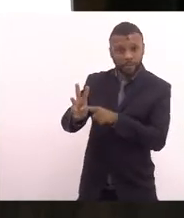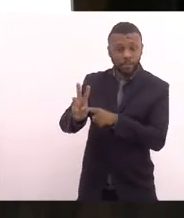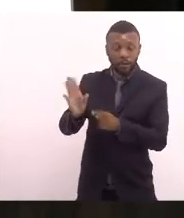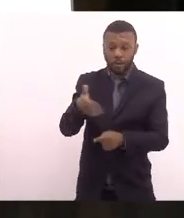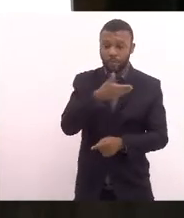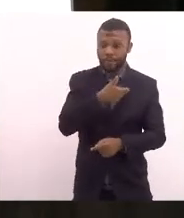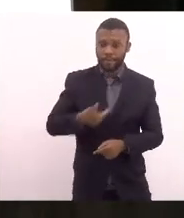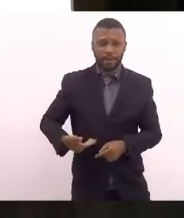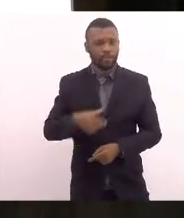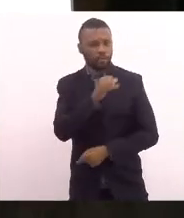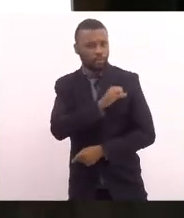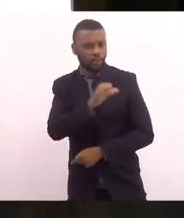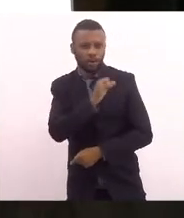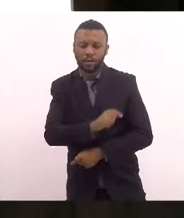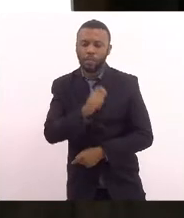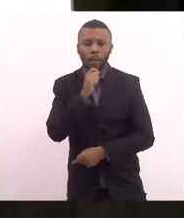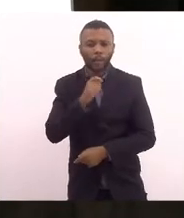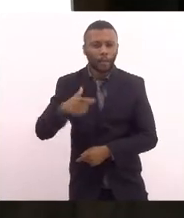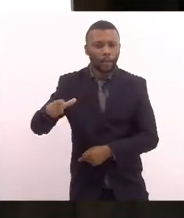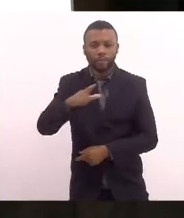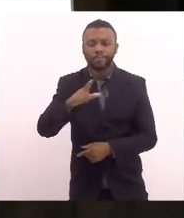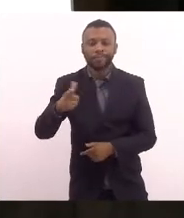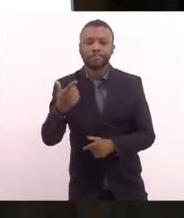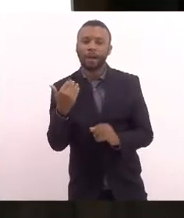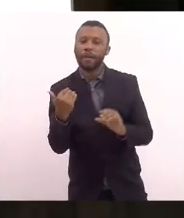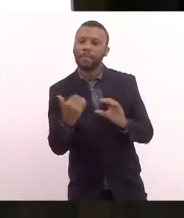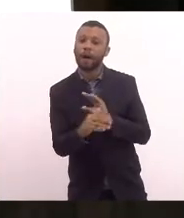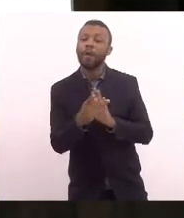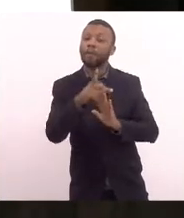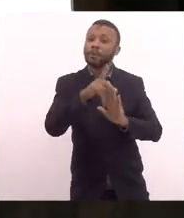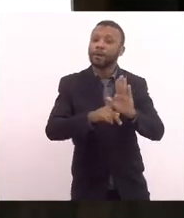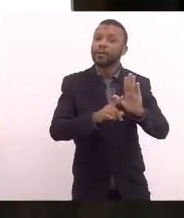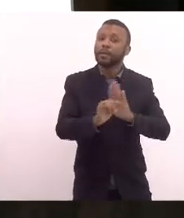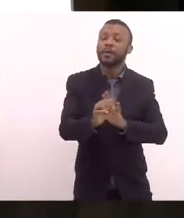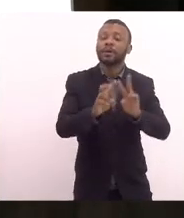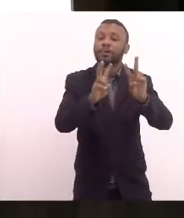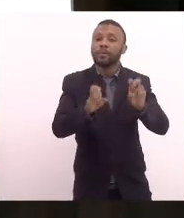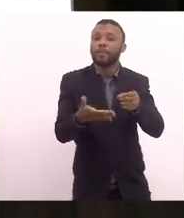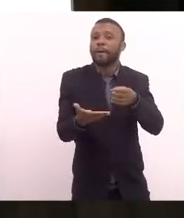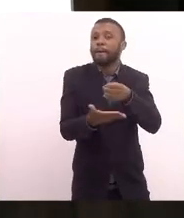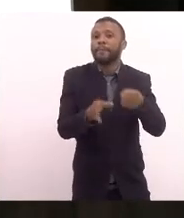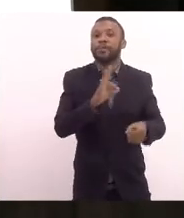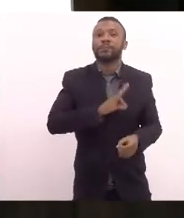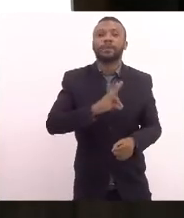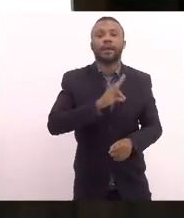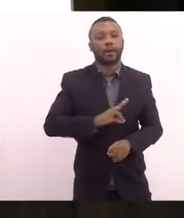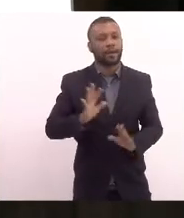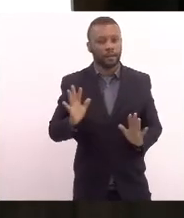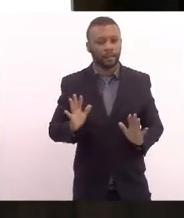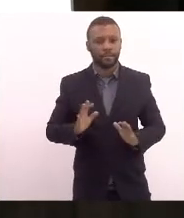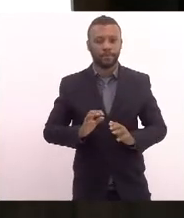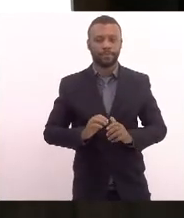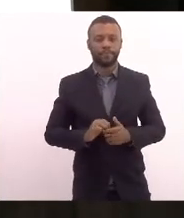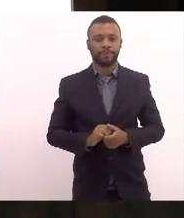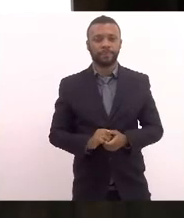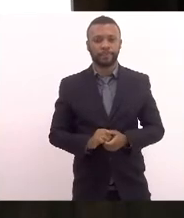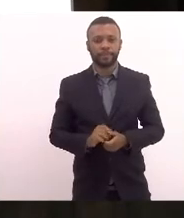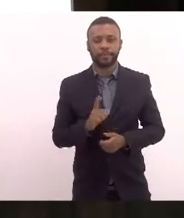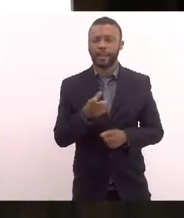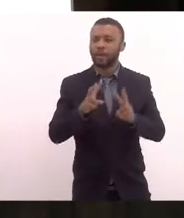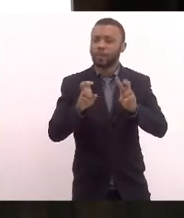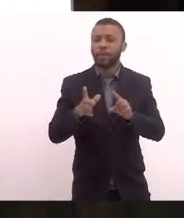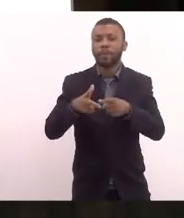dentro o projeto de piso salarial, que é do